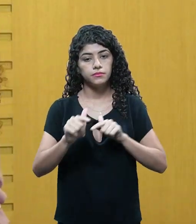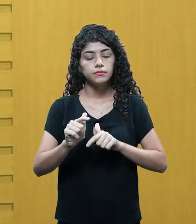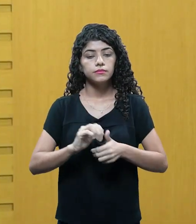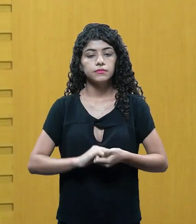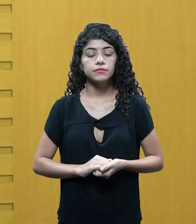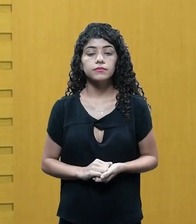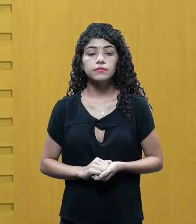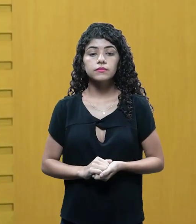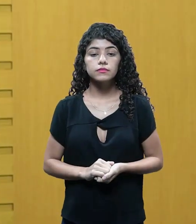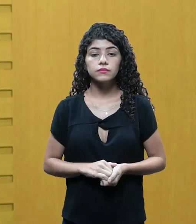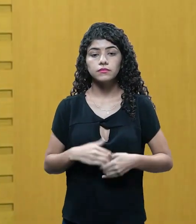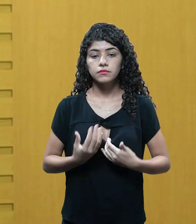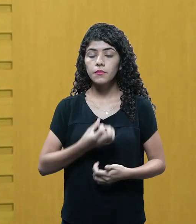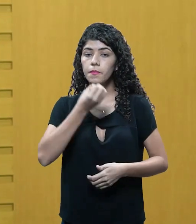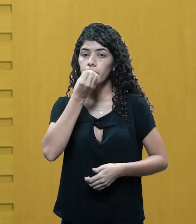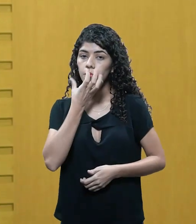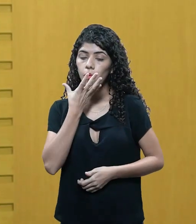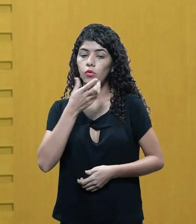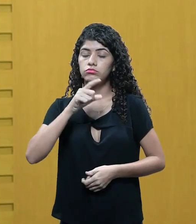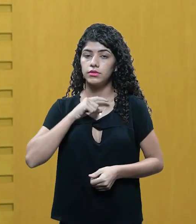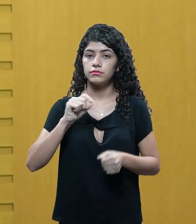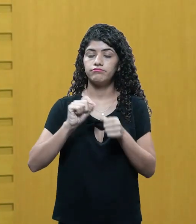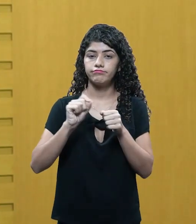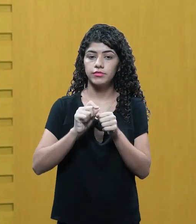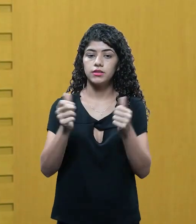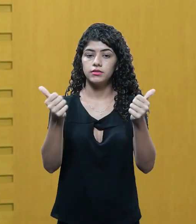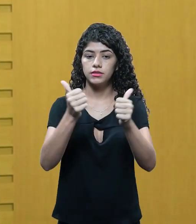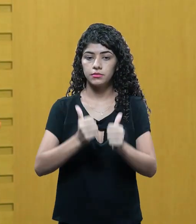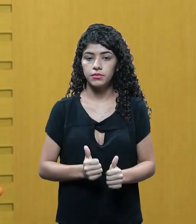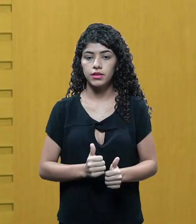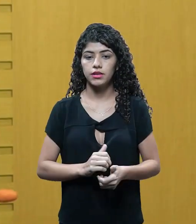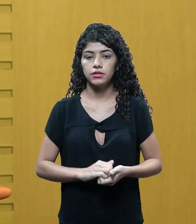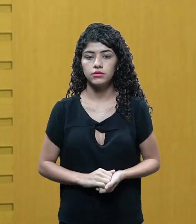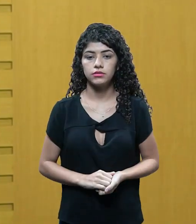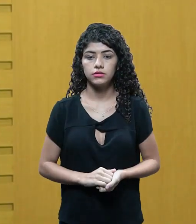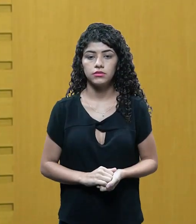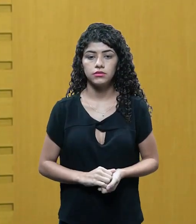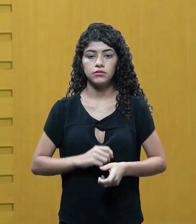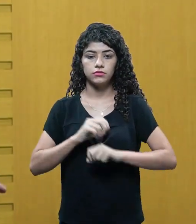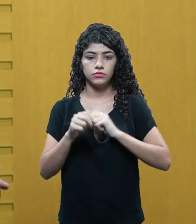seu trabalho. No caso, bons script doctors fazem esse trabalho